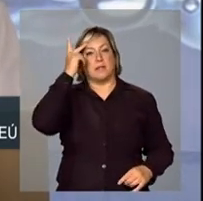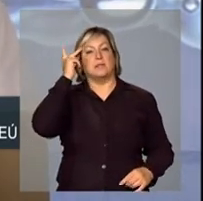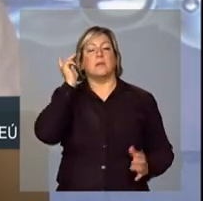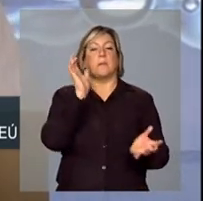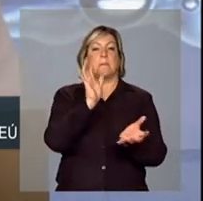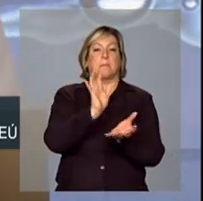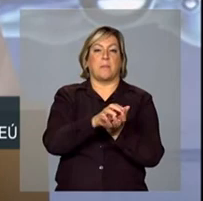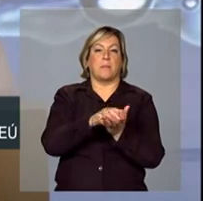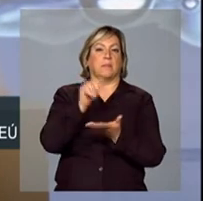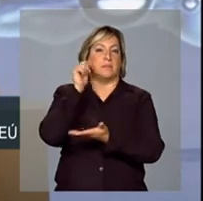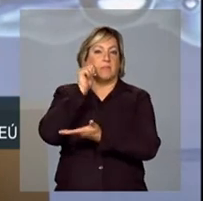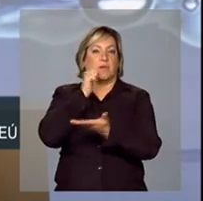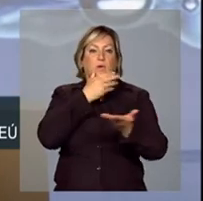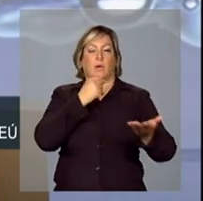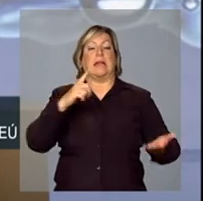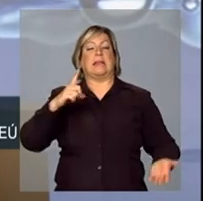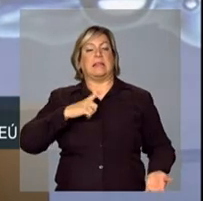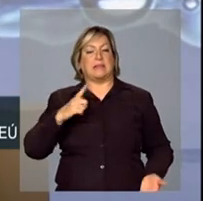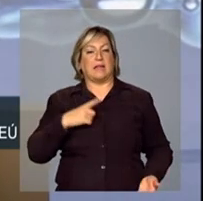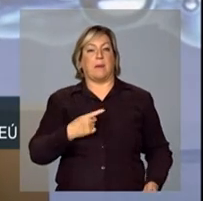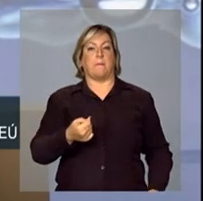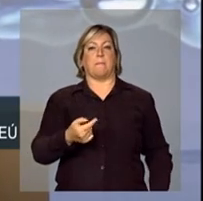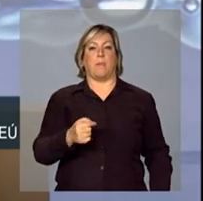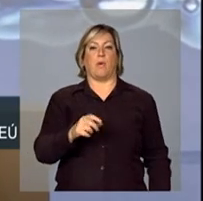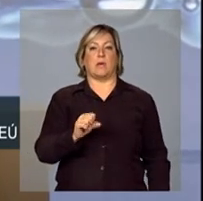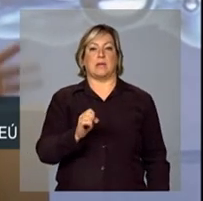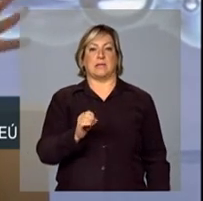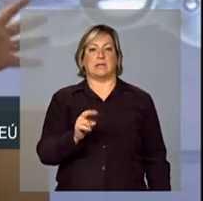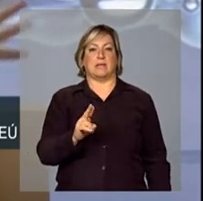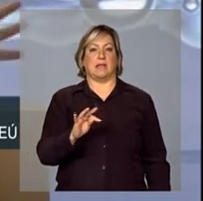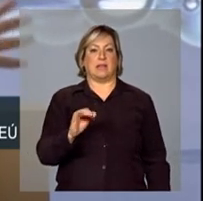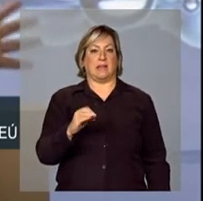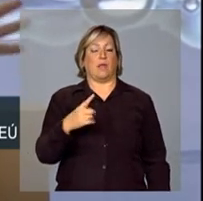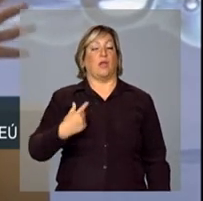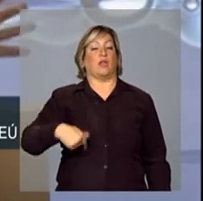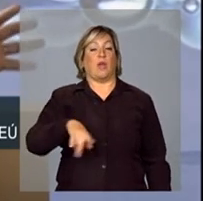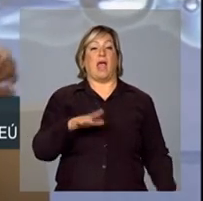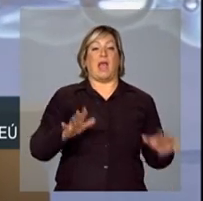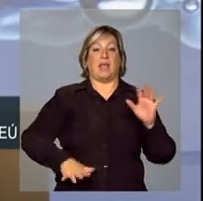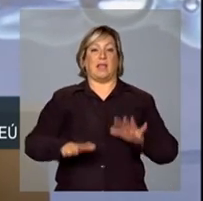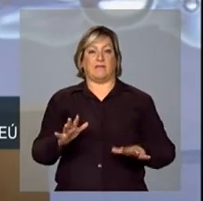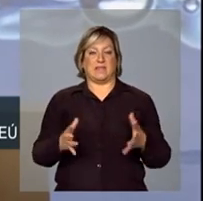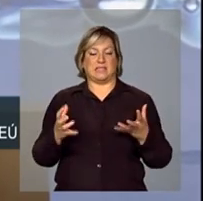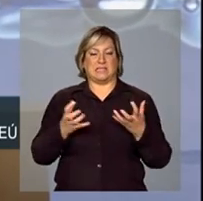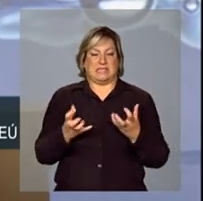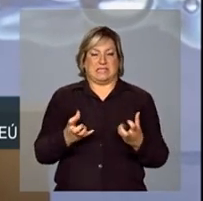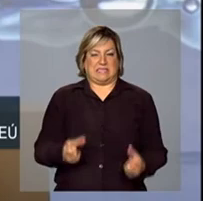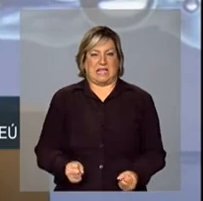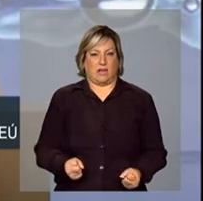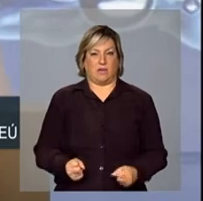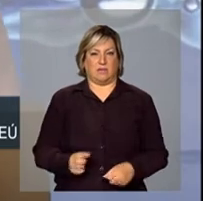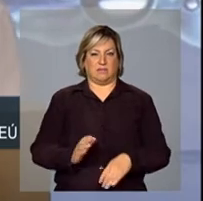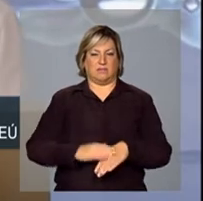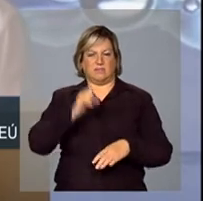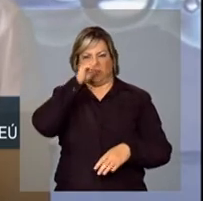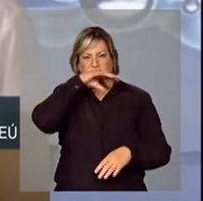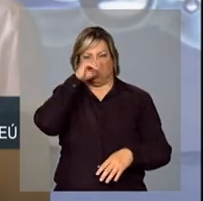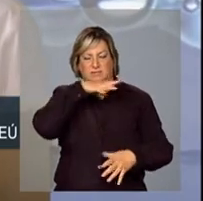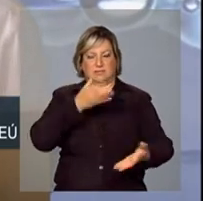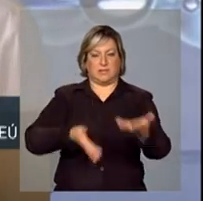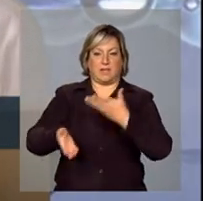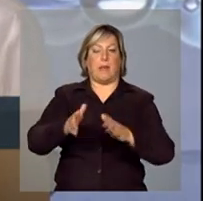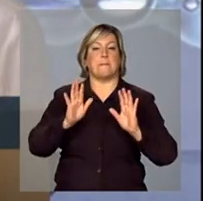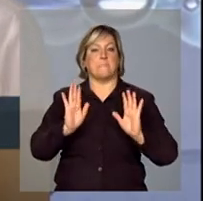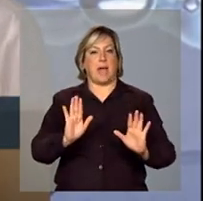pernambucana, existe um pouco de sertão. Somos secos às vezes no trato, mas somos generosos